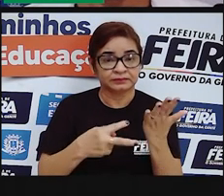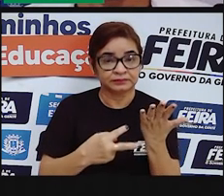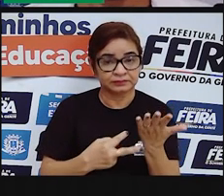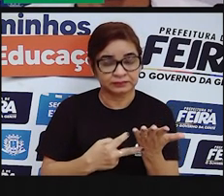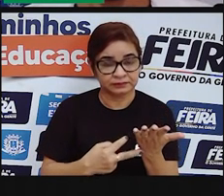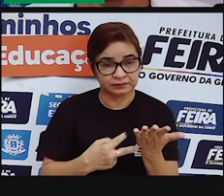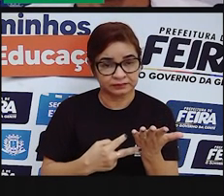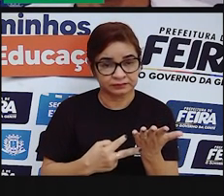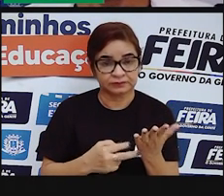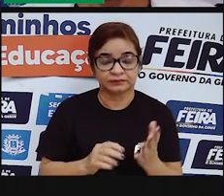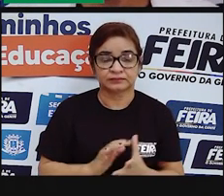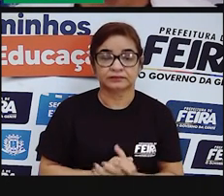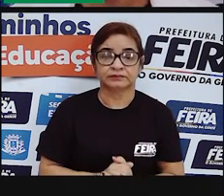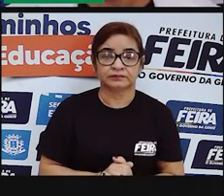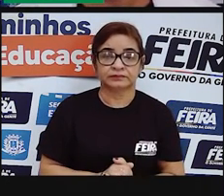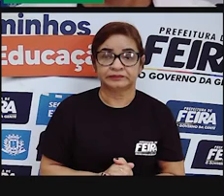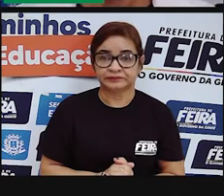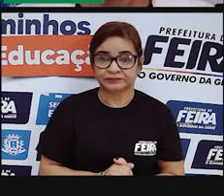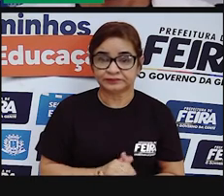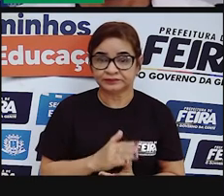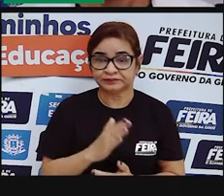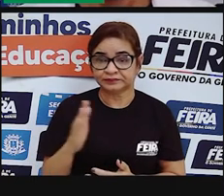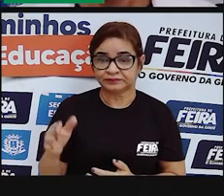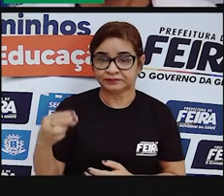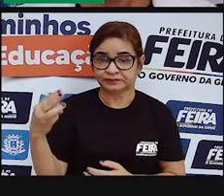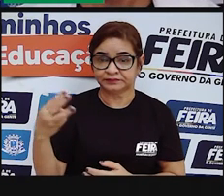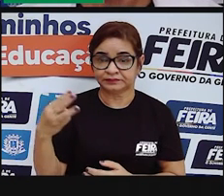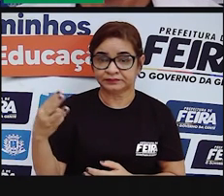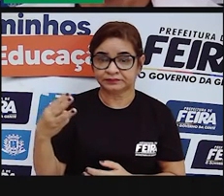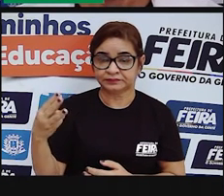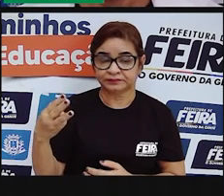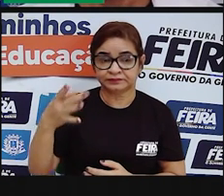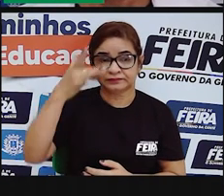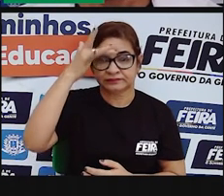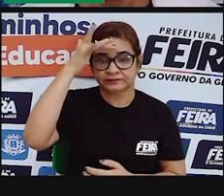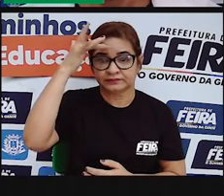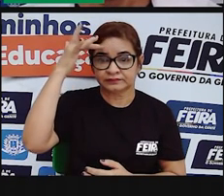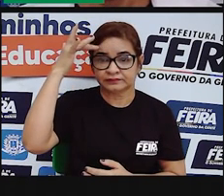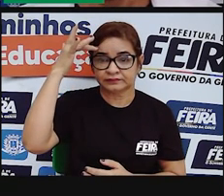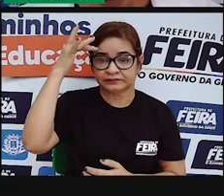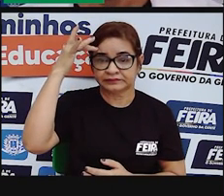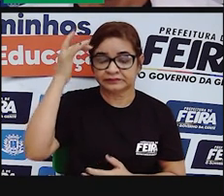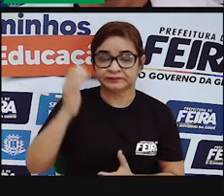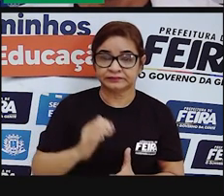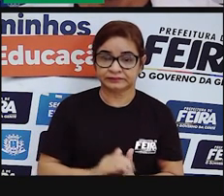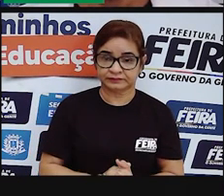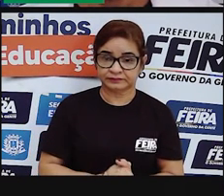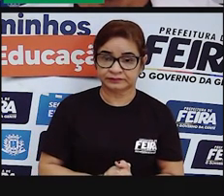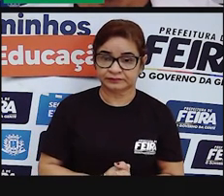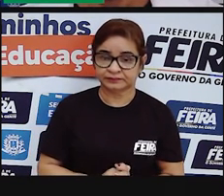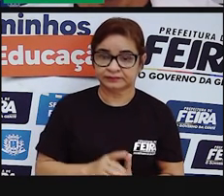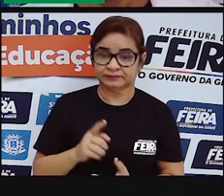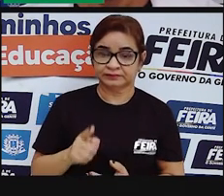essa figura de linguagem intuitivamente. Seguindo, a silepse de pessoa.